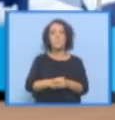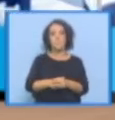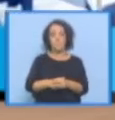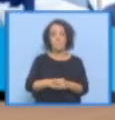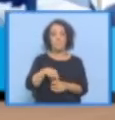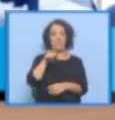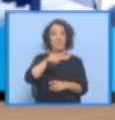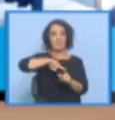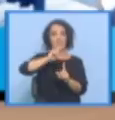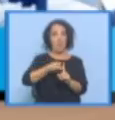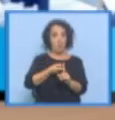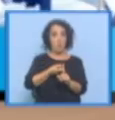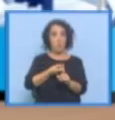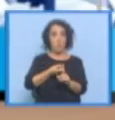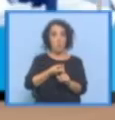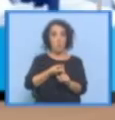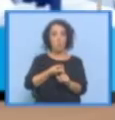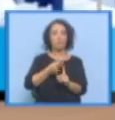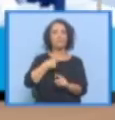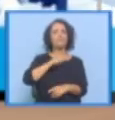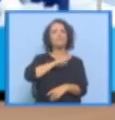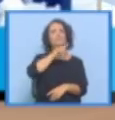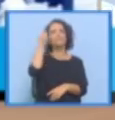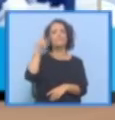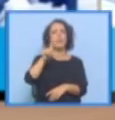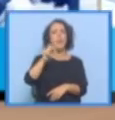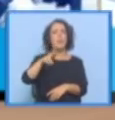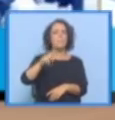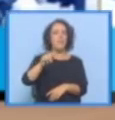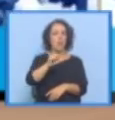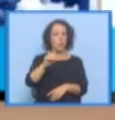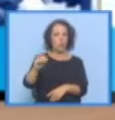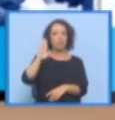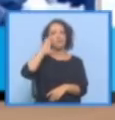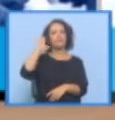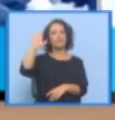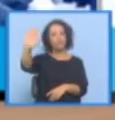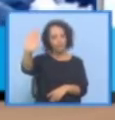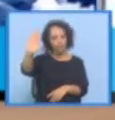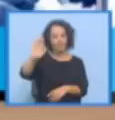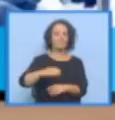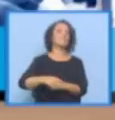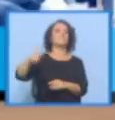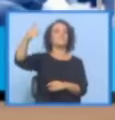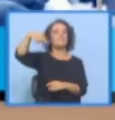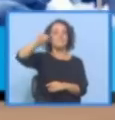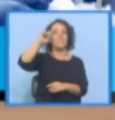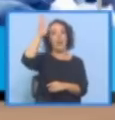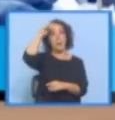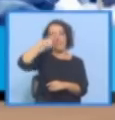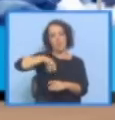E nesse ano o passeio foi a Lamego, e ficámos hospedados no seminário de Lamego, que nos recebeu, aos seminaristas de